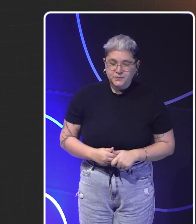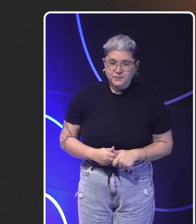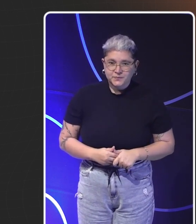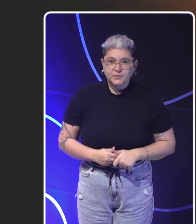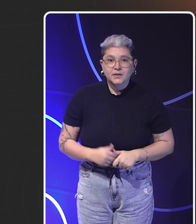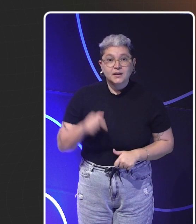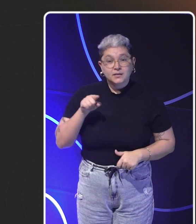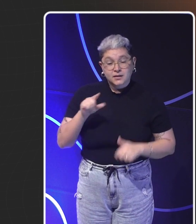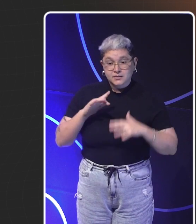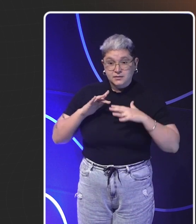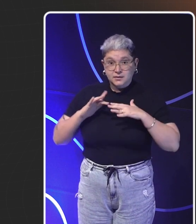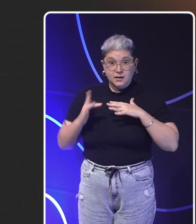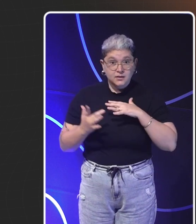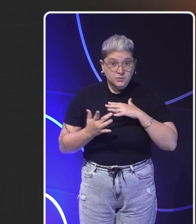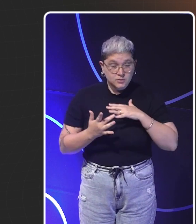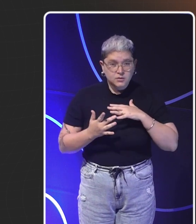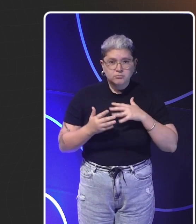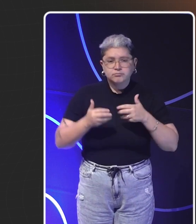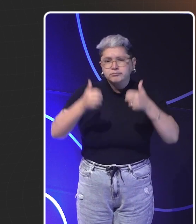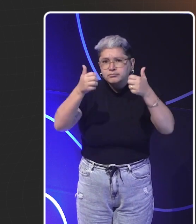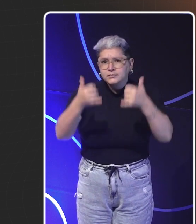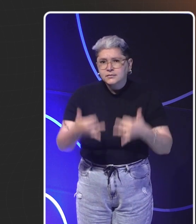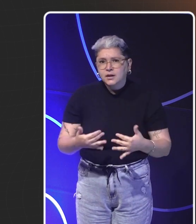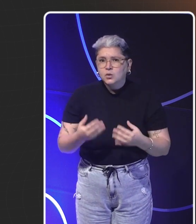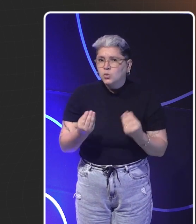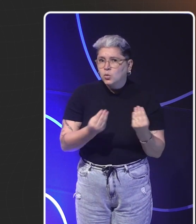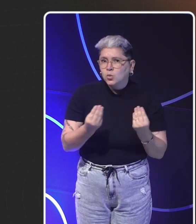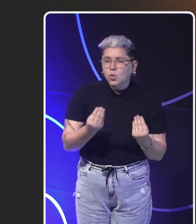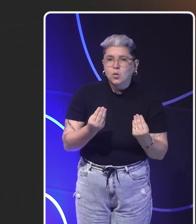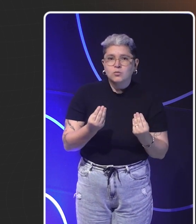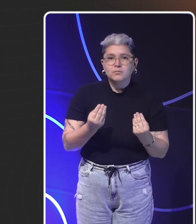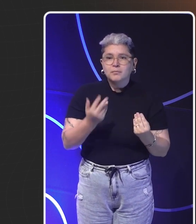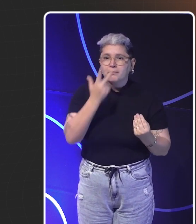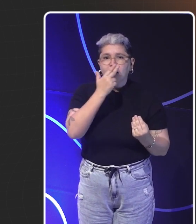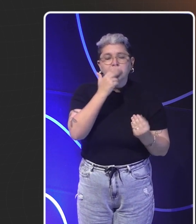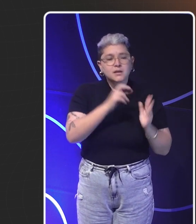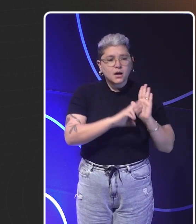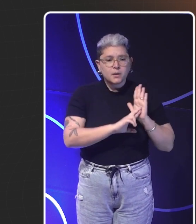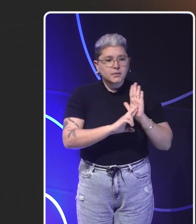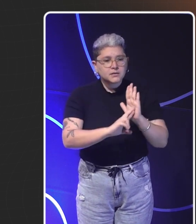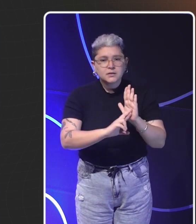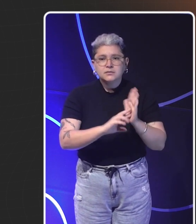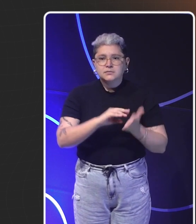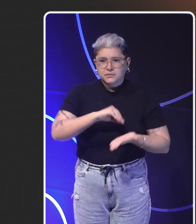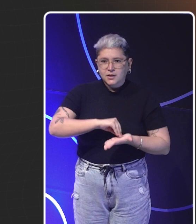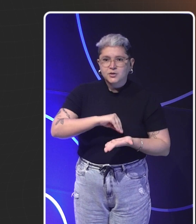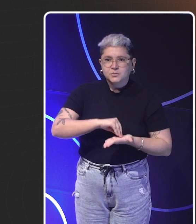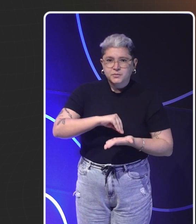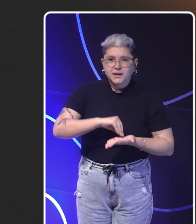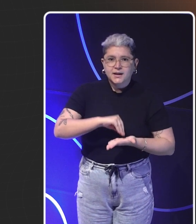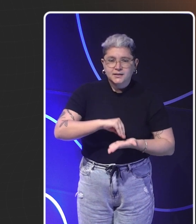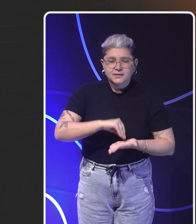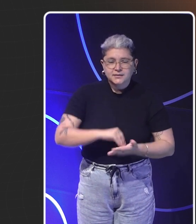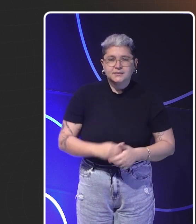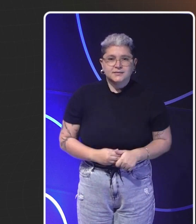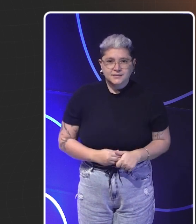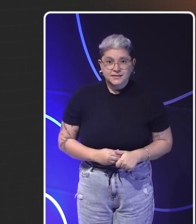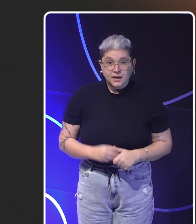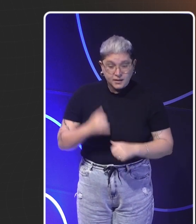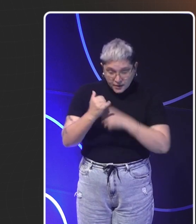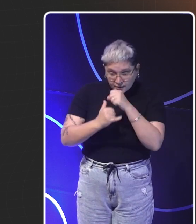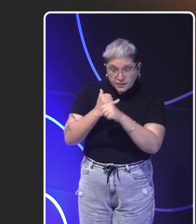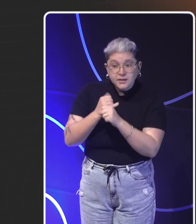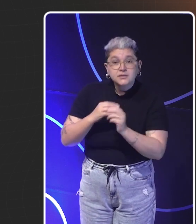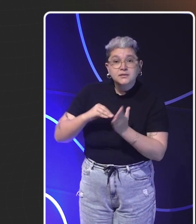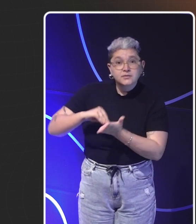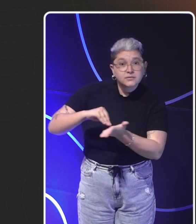nas redes sociais, começaram por falta de representatividade, por não se ver, por visibilidade de pessoas como elas na internet, e resolveram estar aí na